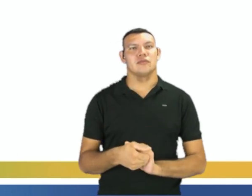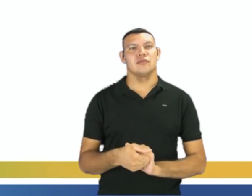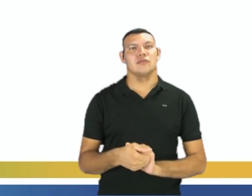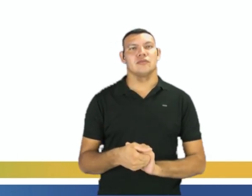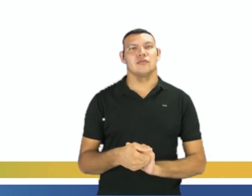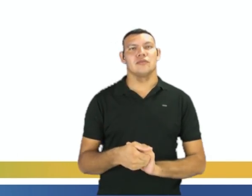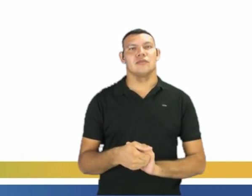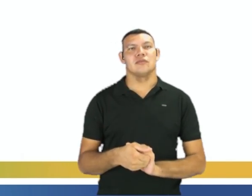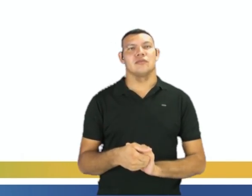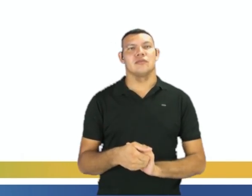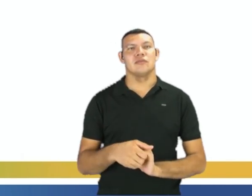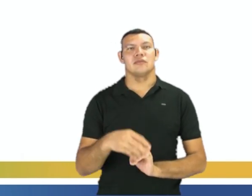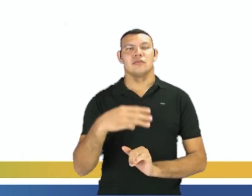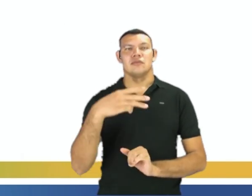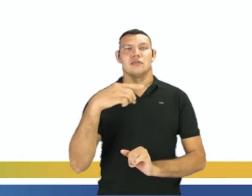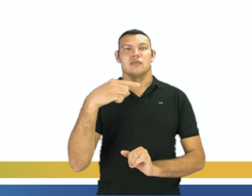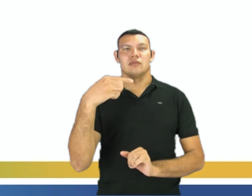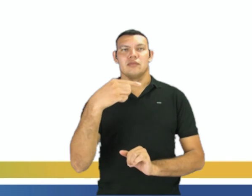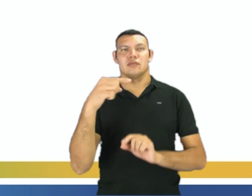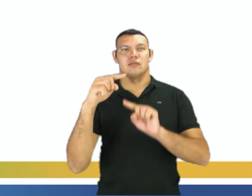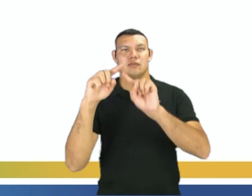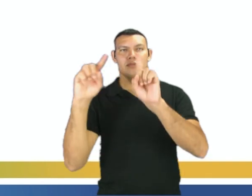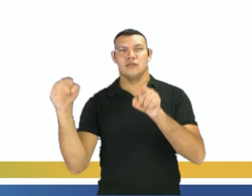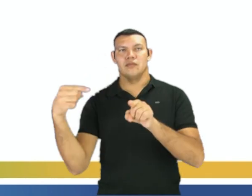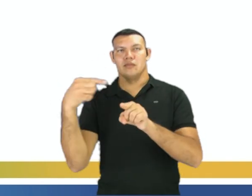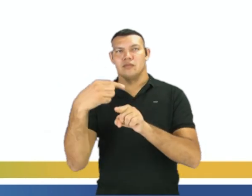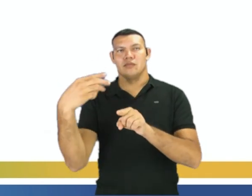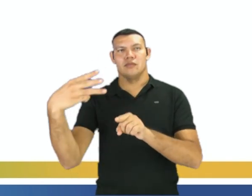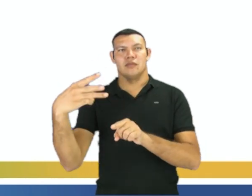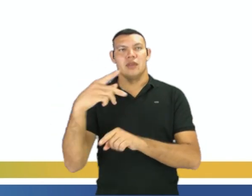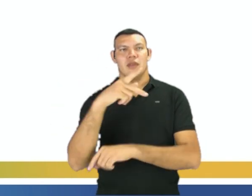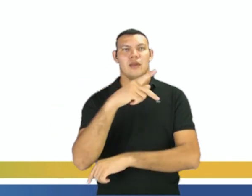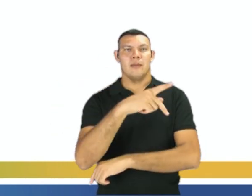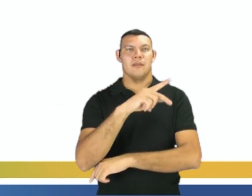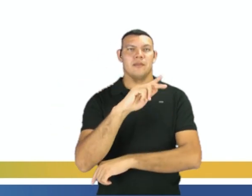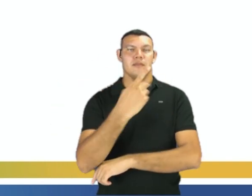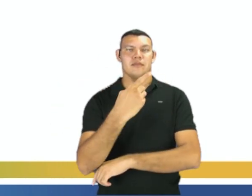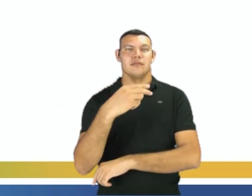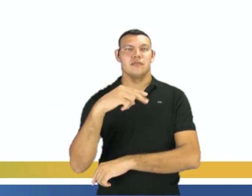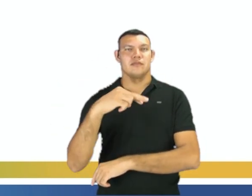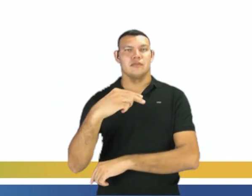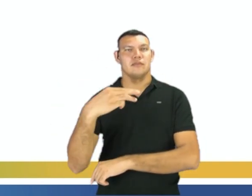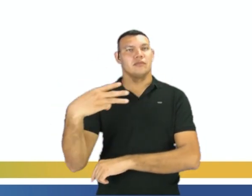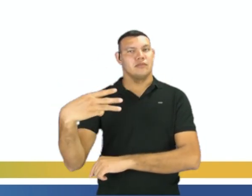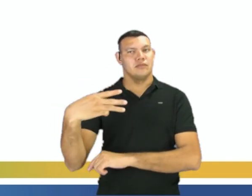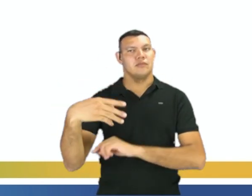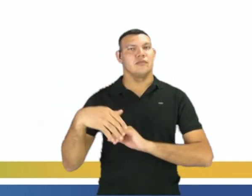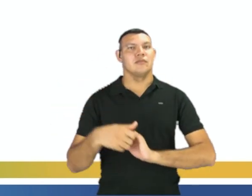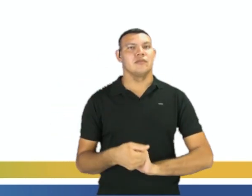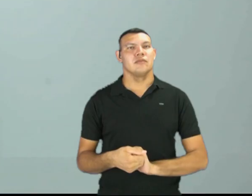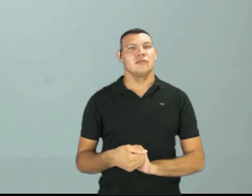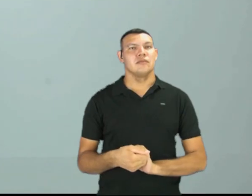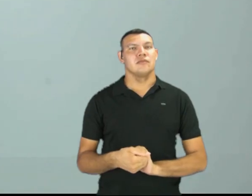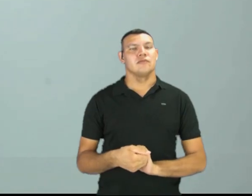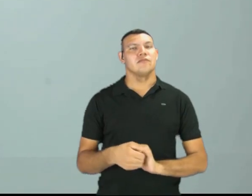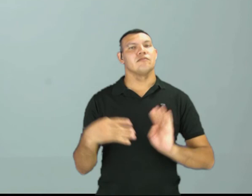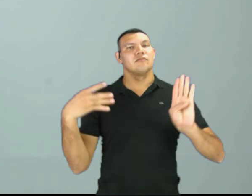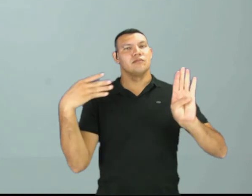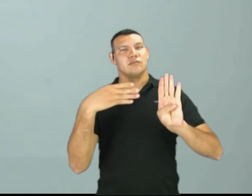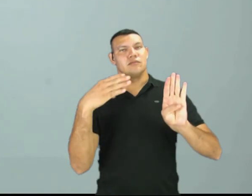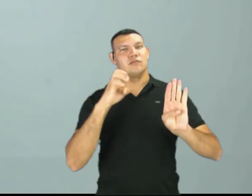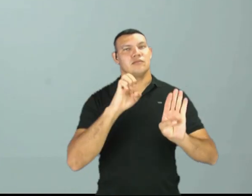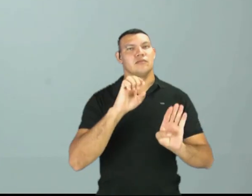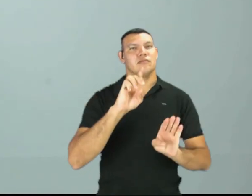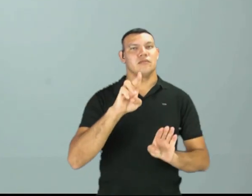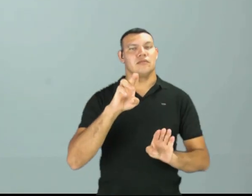menos com menos, vai ficar positivo. Então, o pH será igual a 3. Não deixe de acessar a